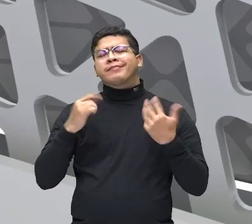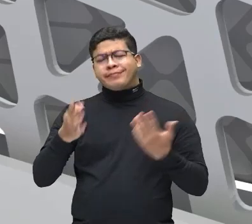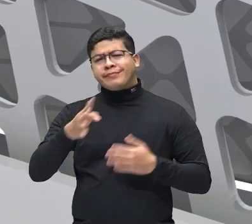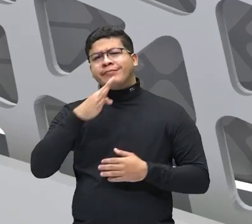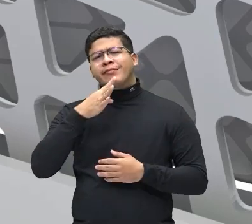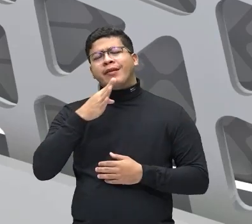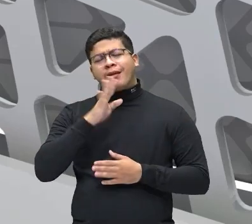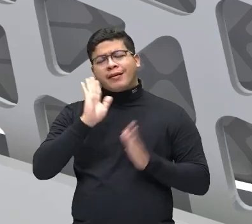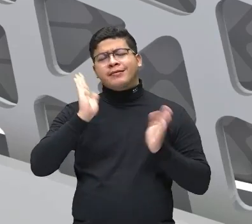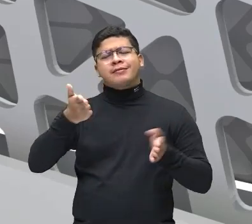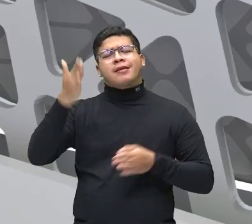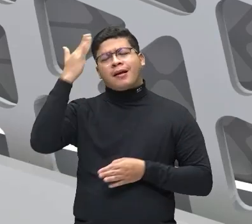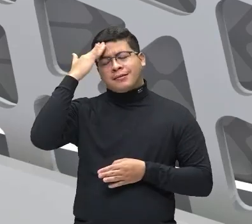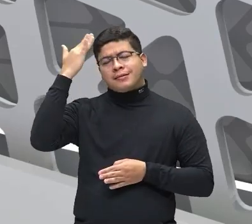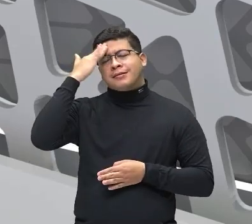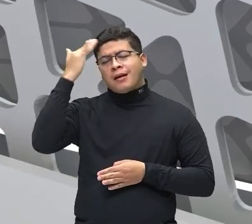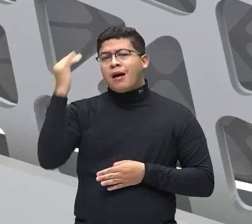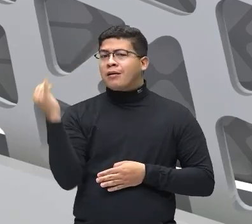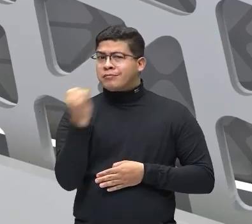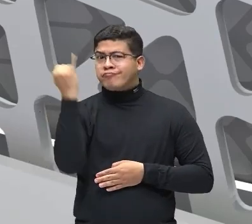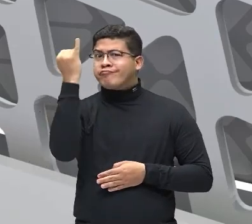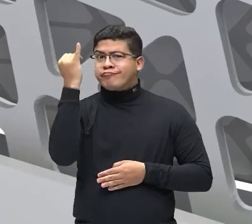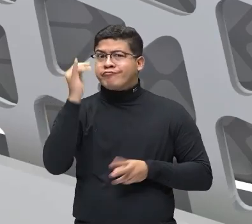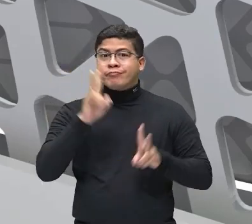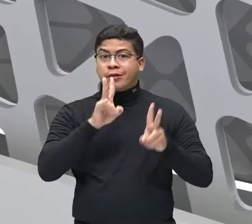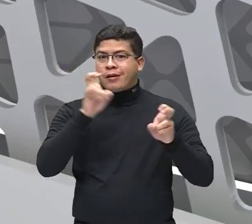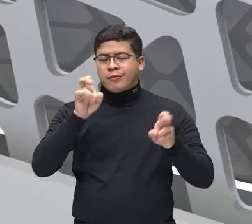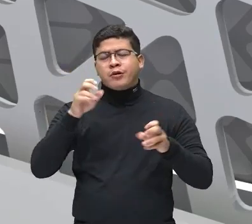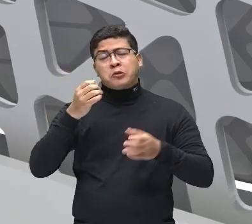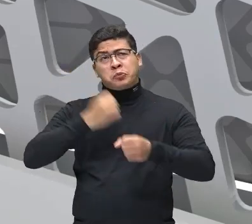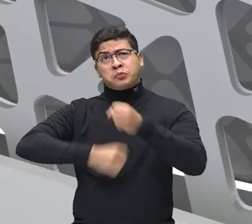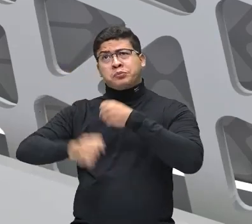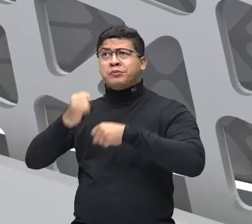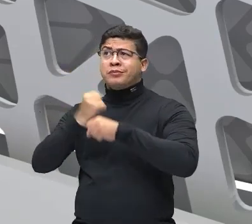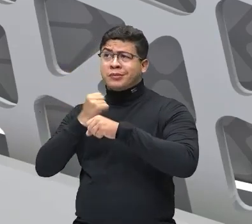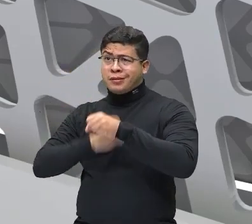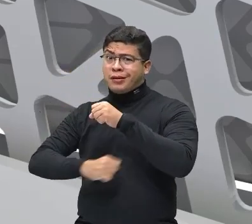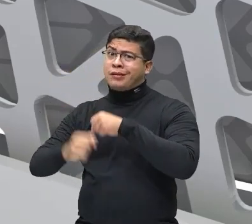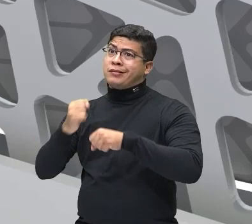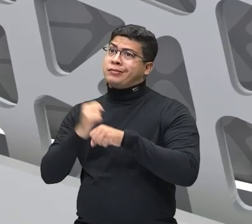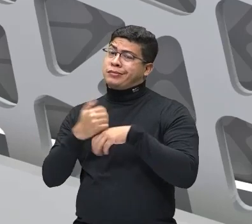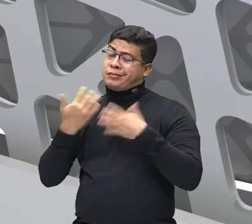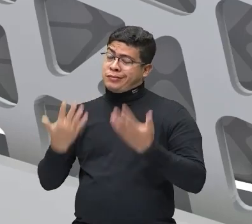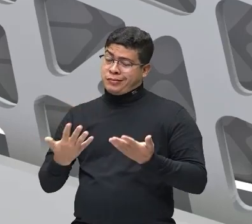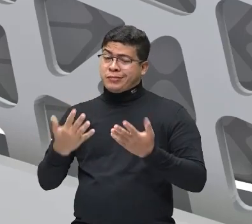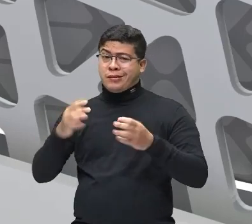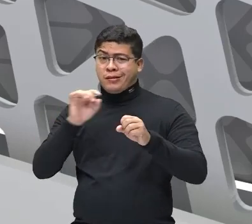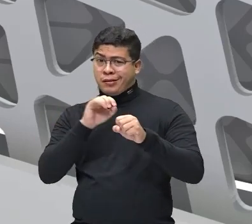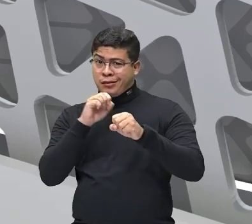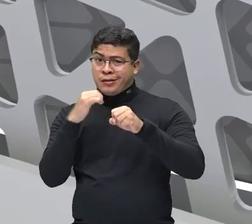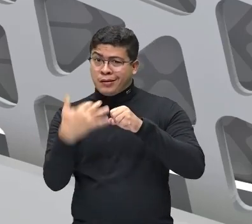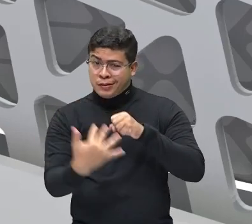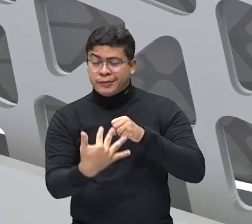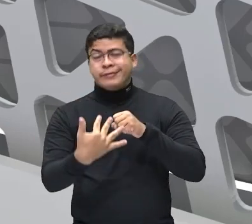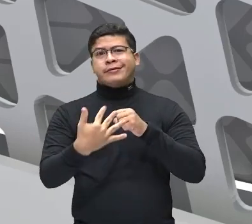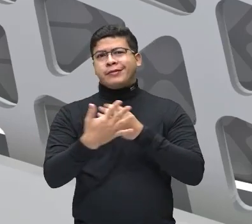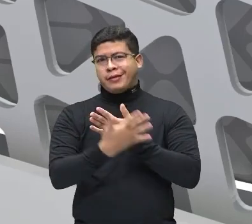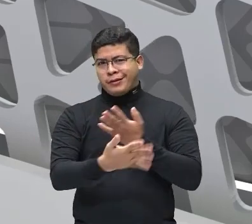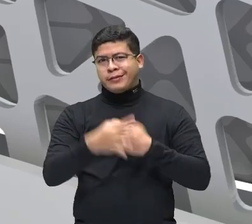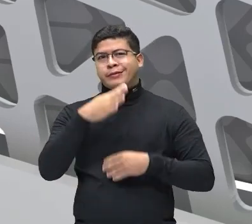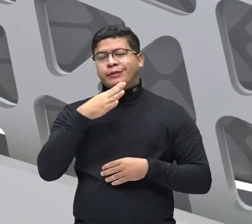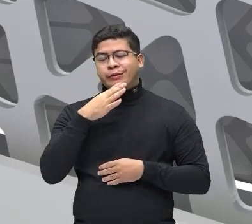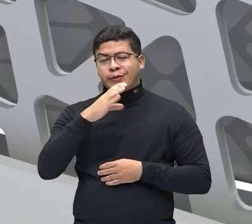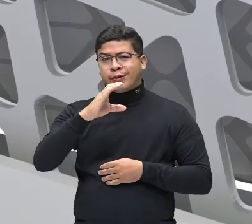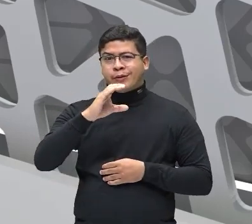a importância da vacinação, principalmente pelos últimos anos que temos passado, devido à pandemia, devido ao